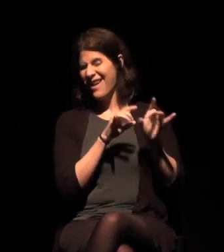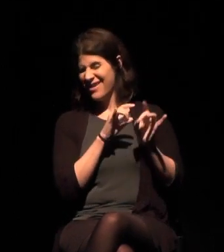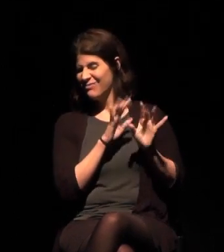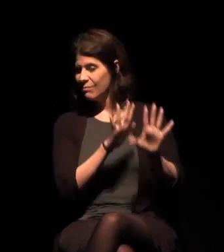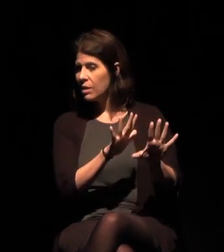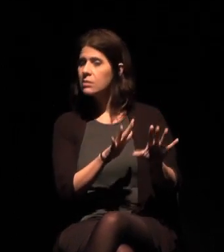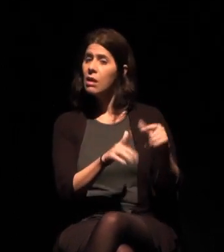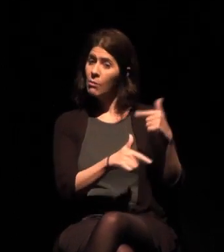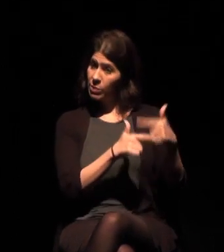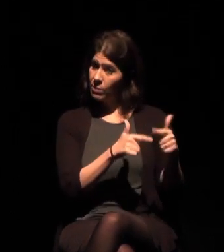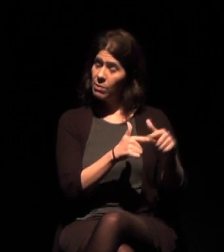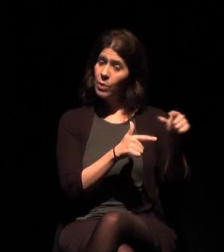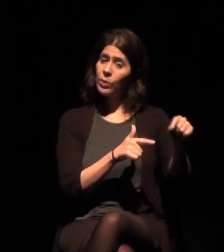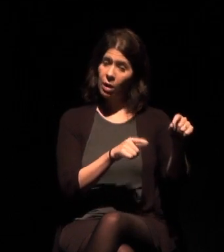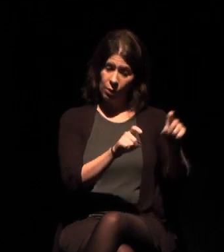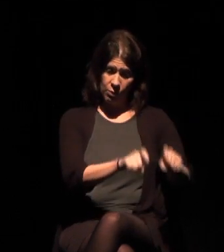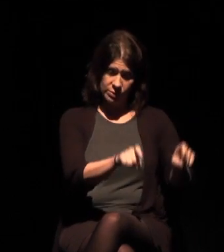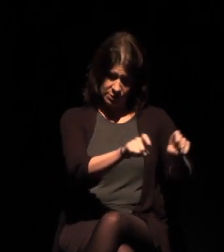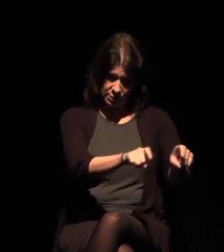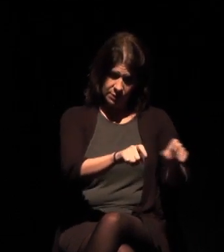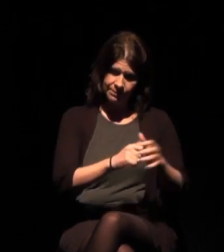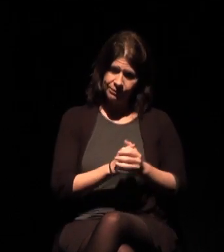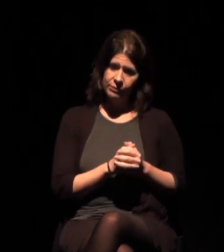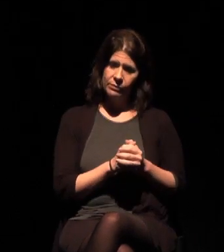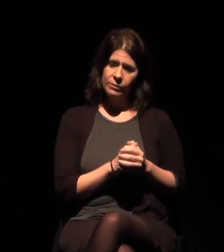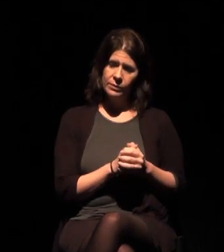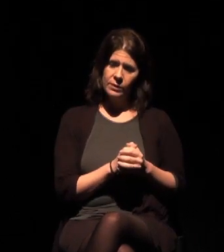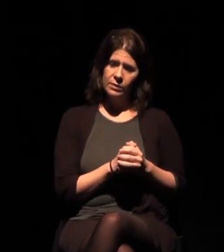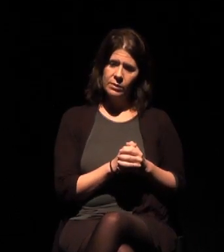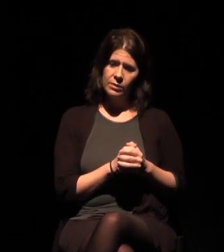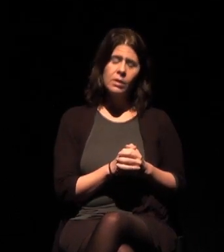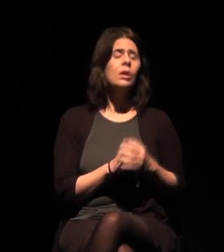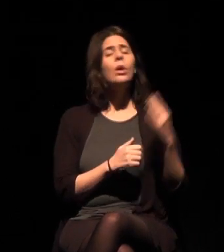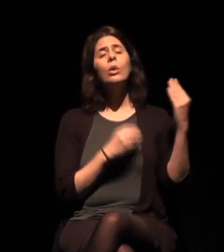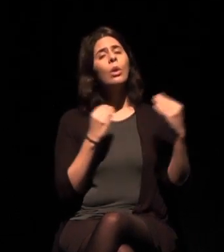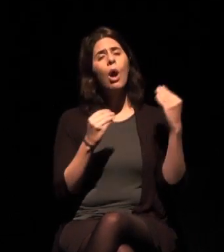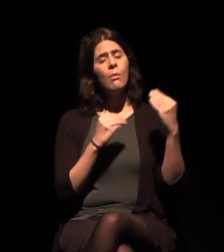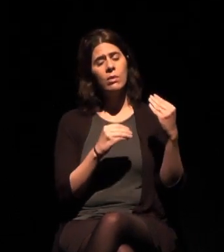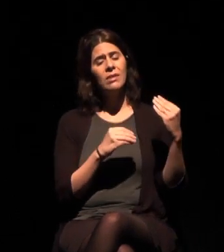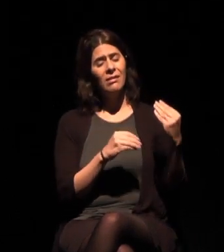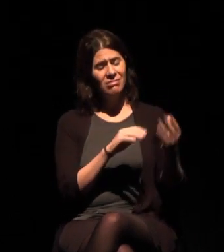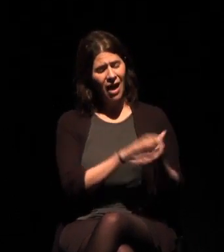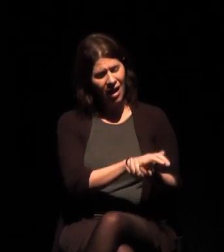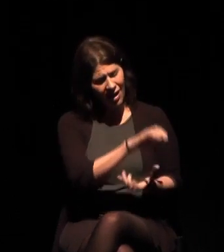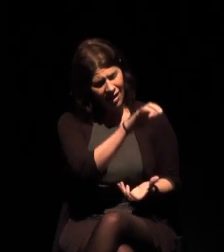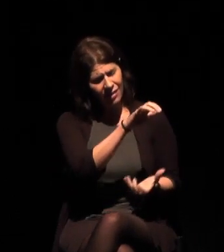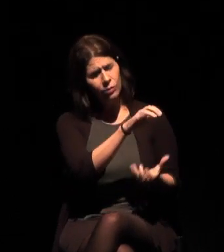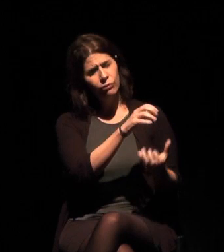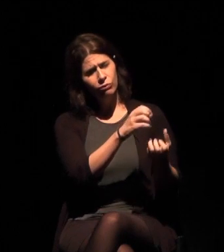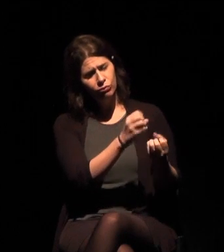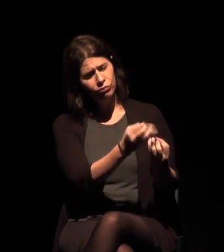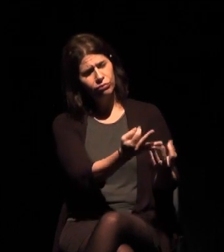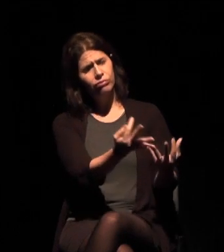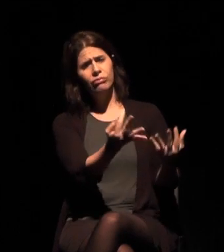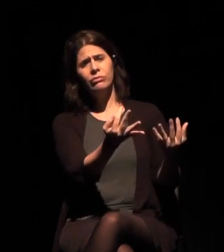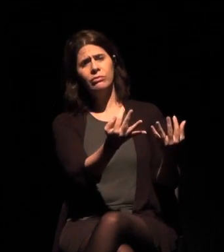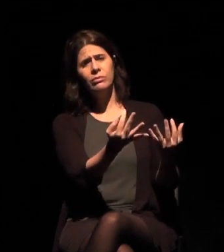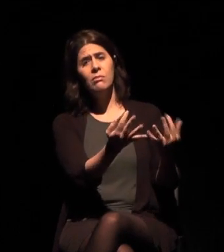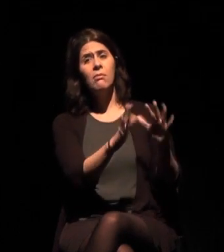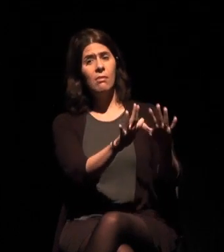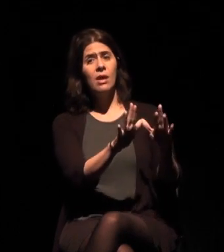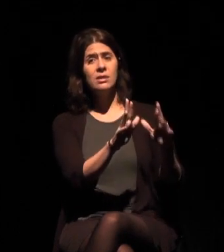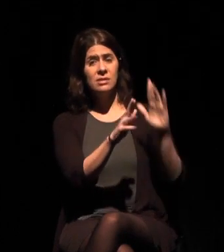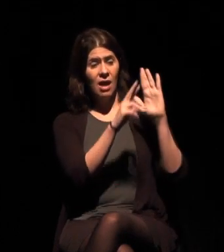um problema é computacional problema como que você consegue lidar com um tanto dado ao mesmo tempo que você tem regras cada regra